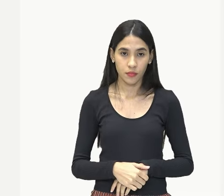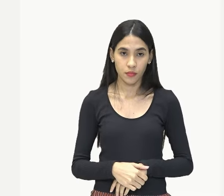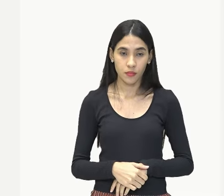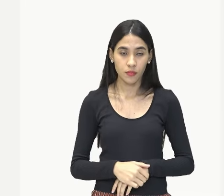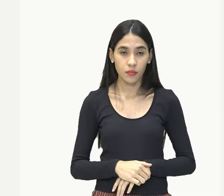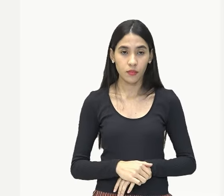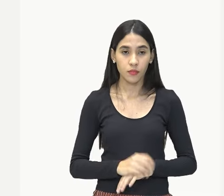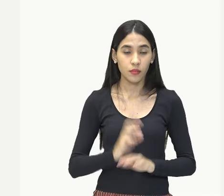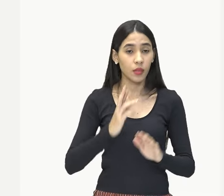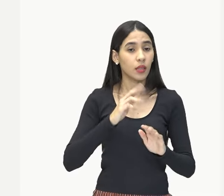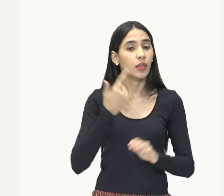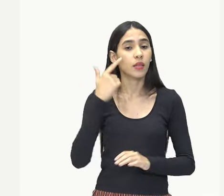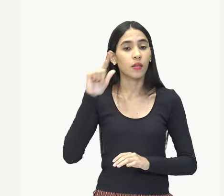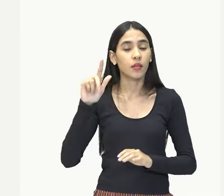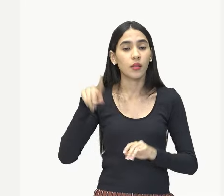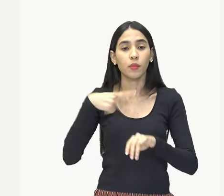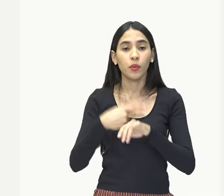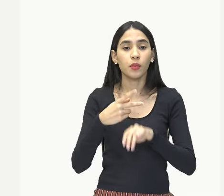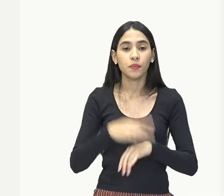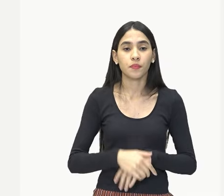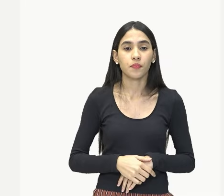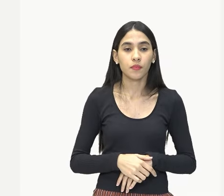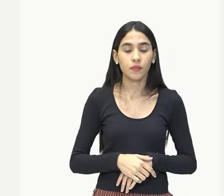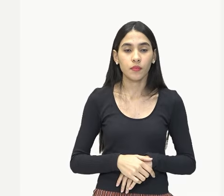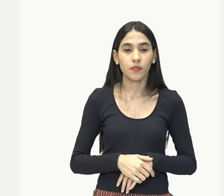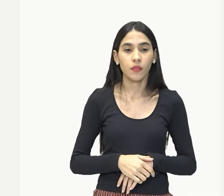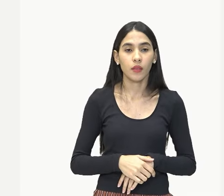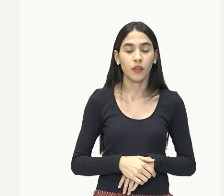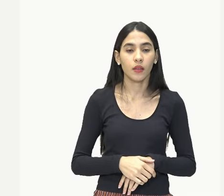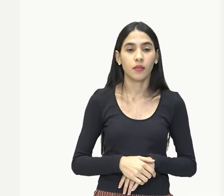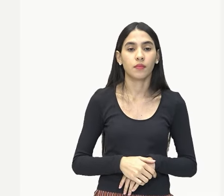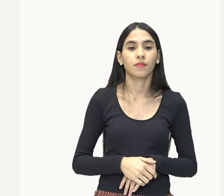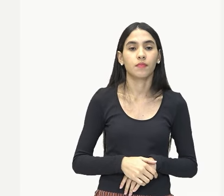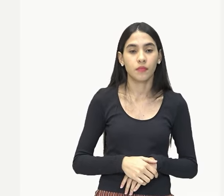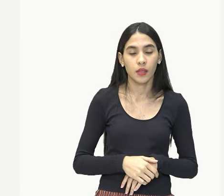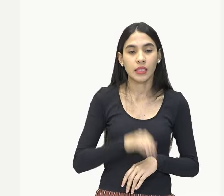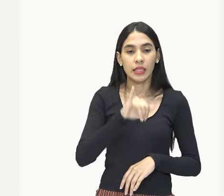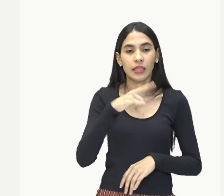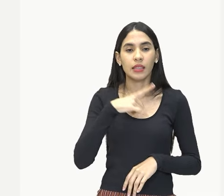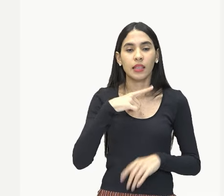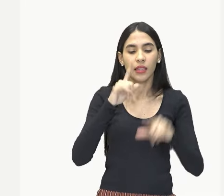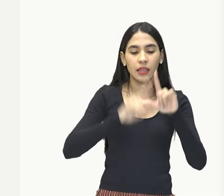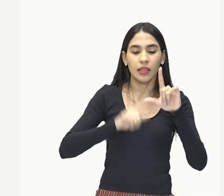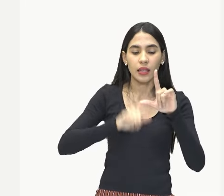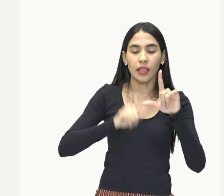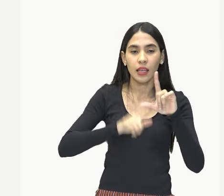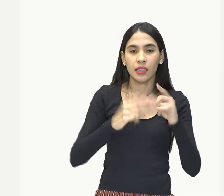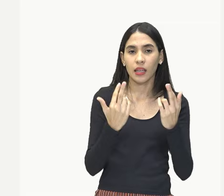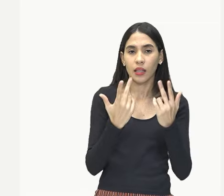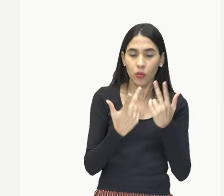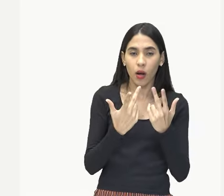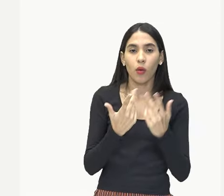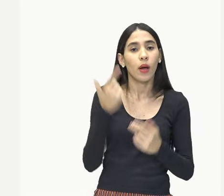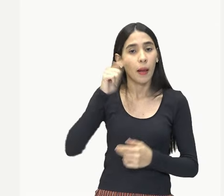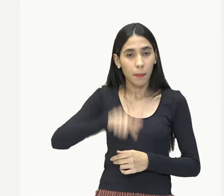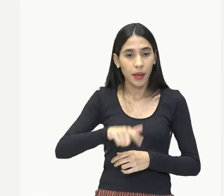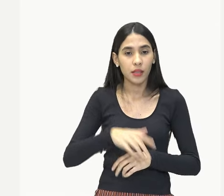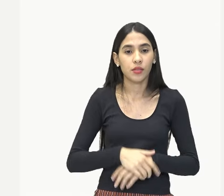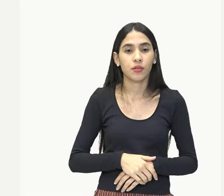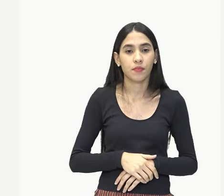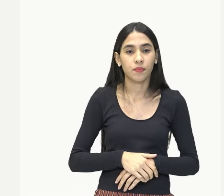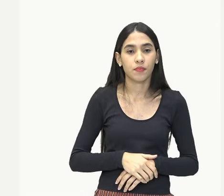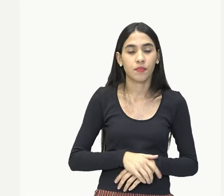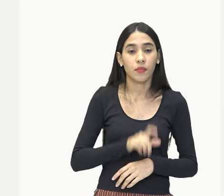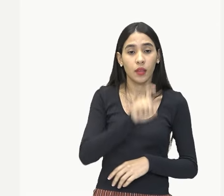Qual é o próximo passo? Você vai repetir cada letra que aparece ali na parte literal. E que nós já vimos que as letras